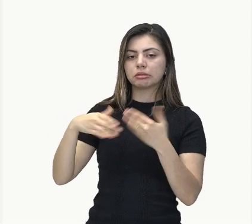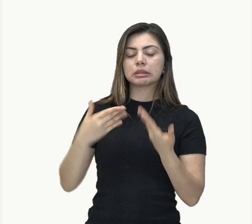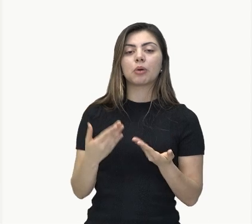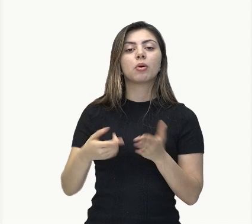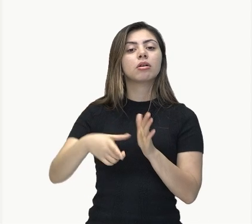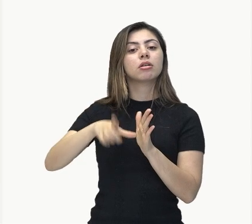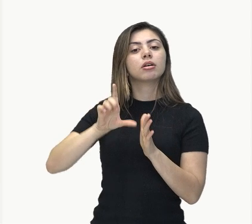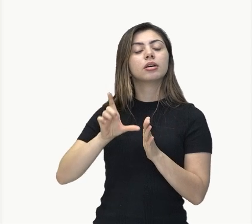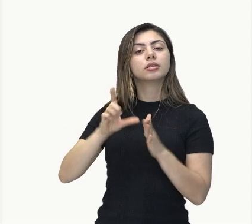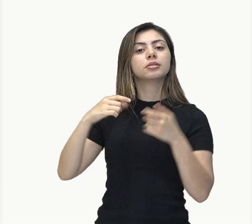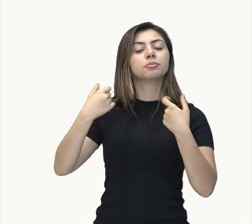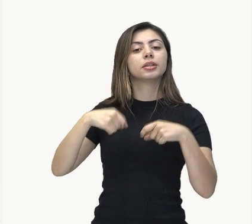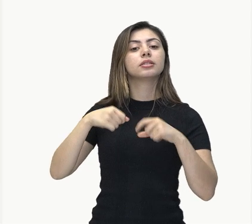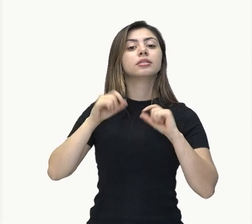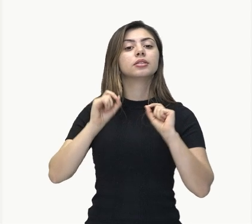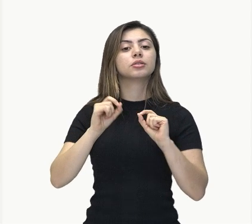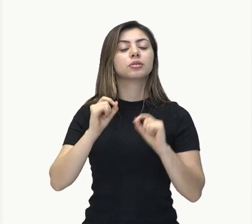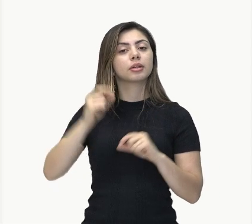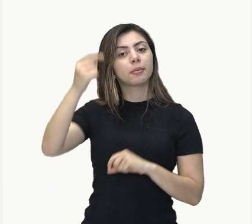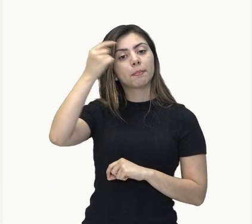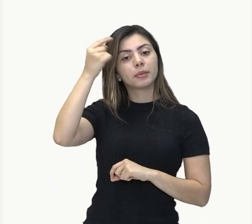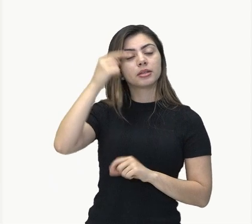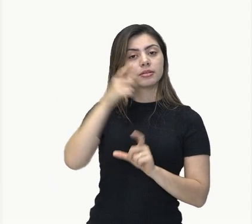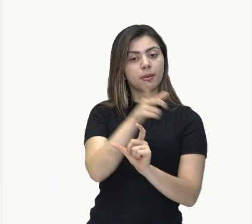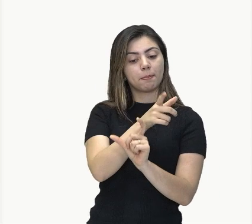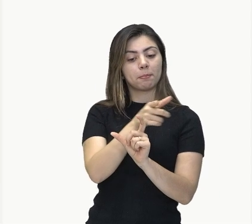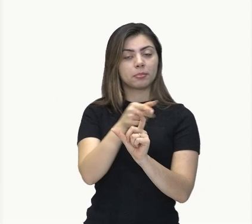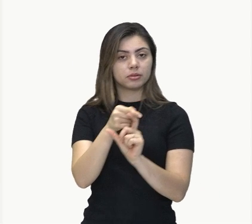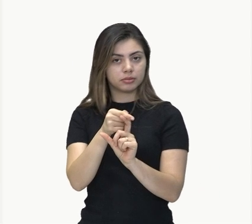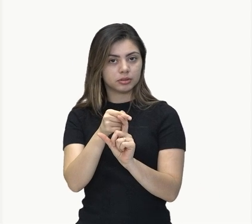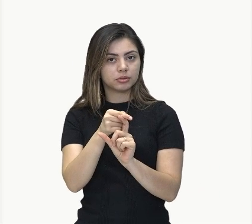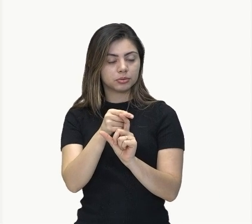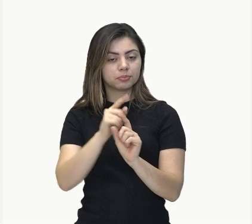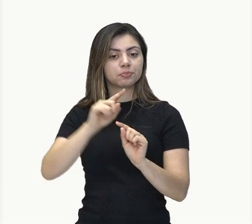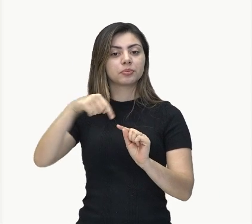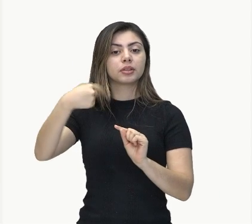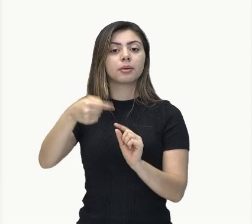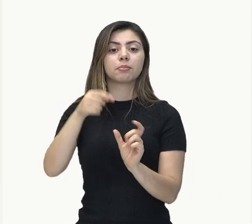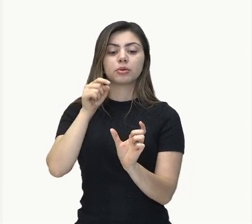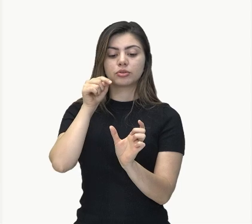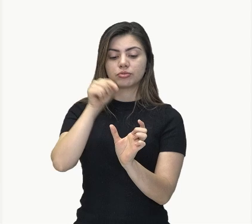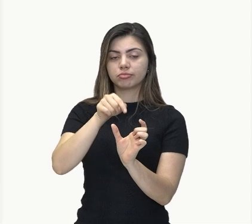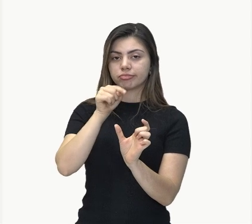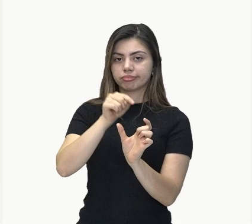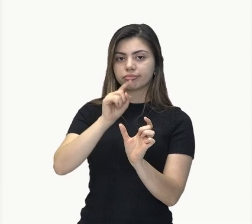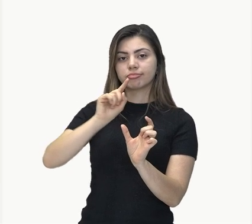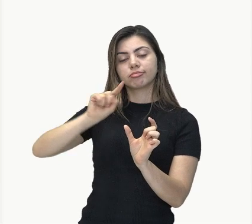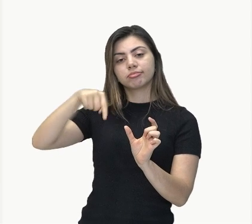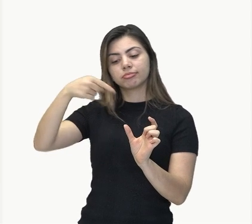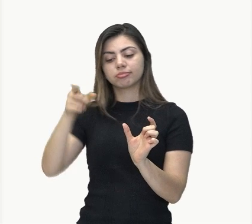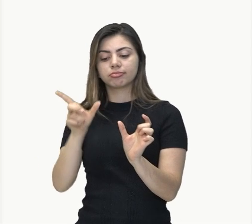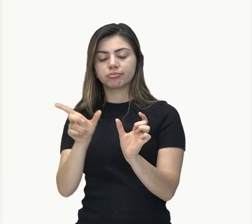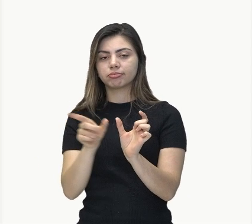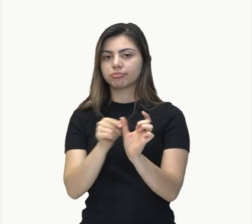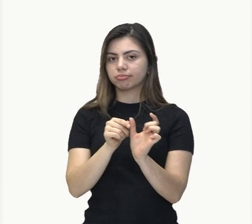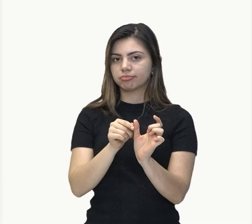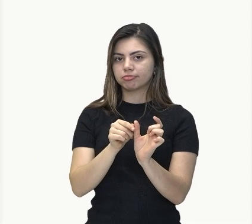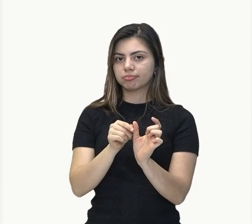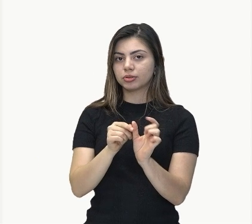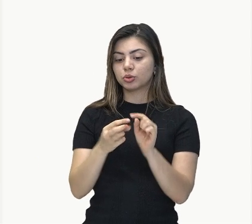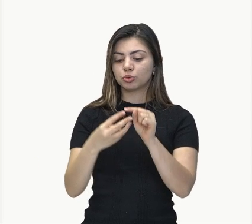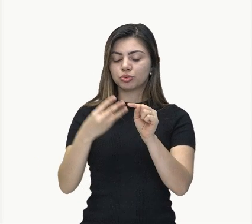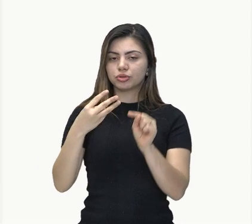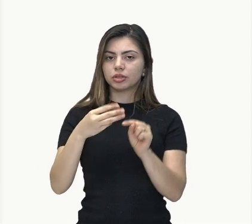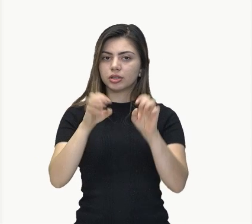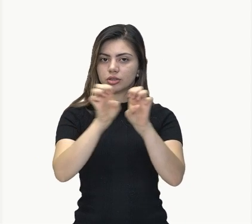preciso, né, sempre focar no prefixo, depois no infixo e no sufixo. E